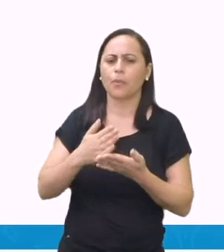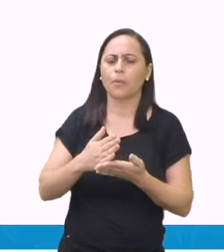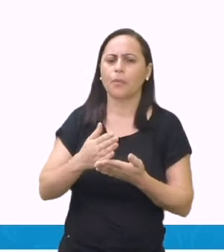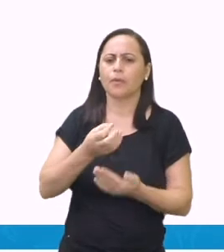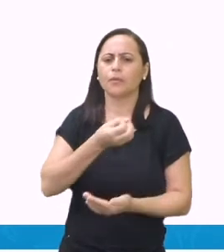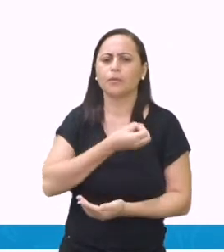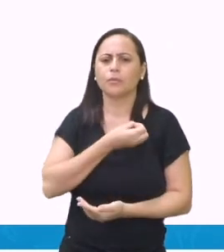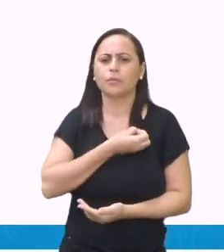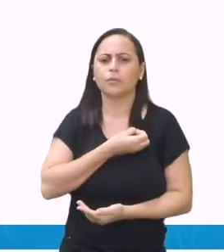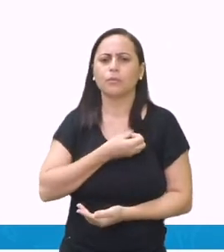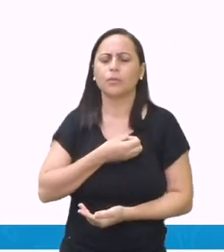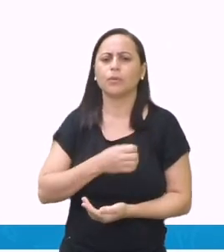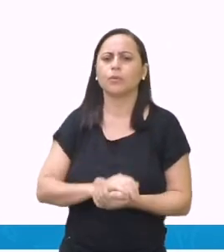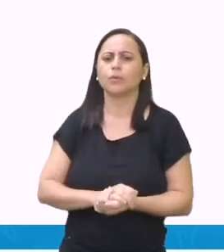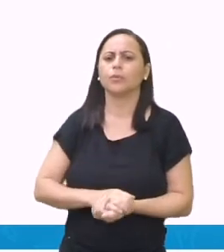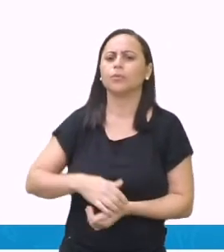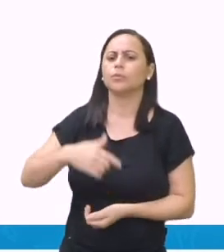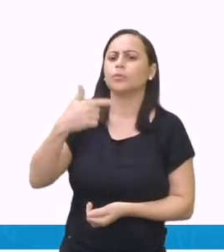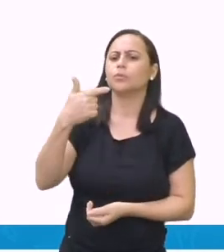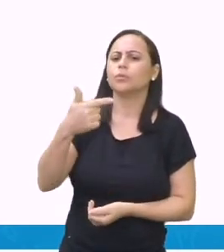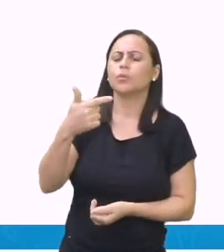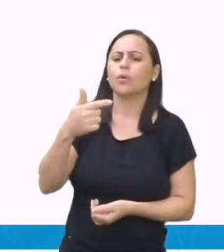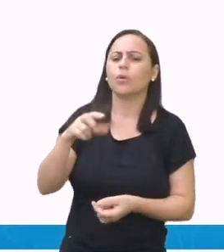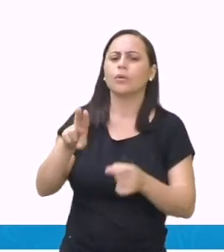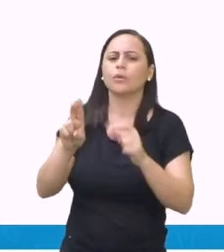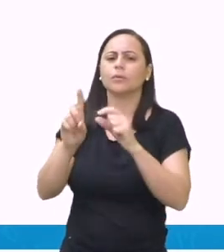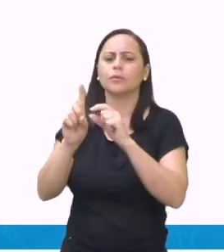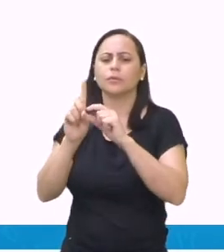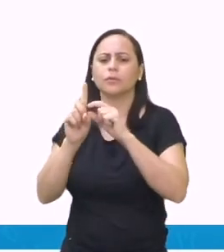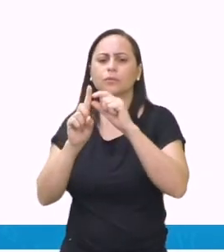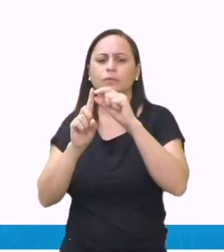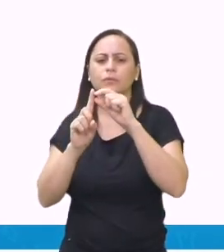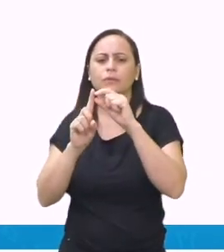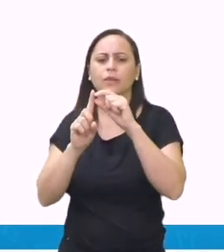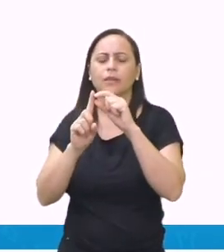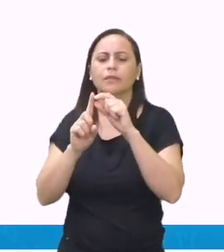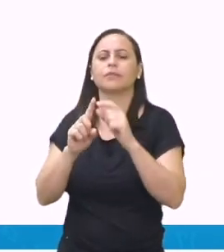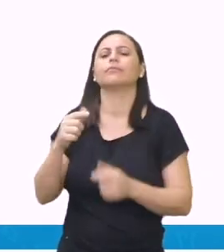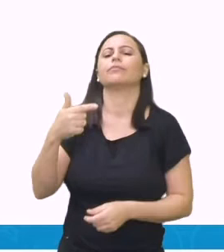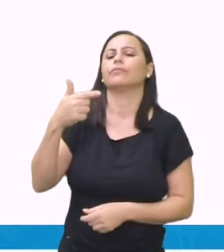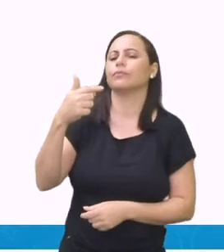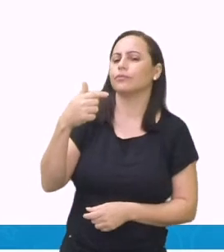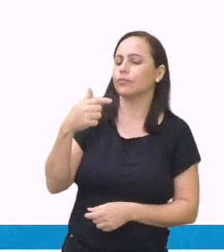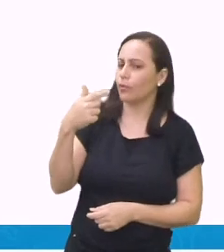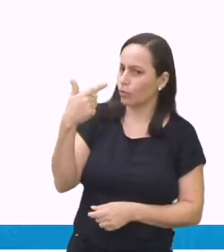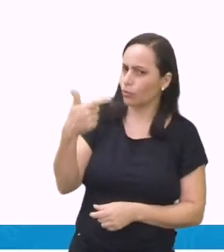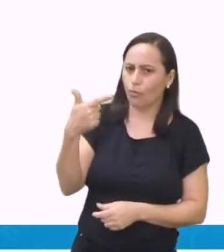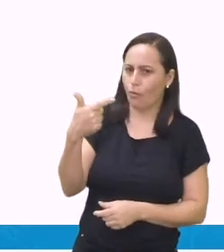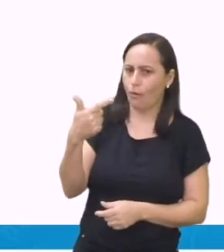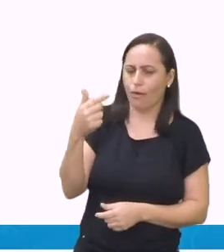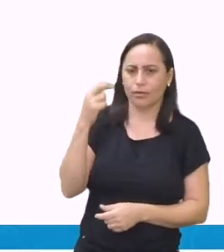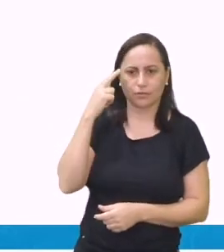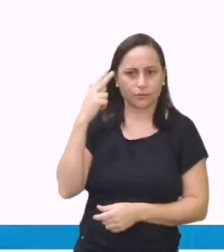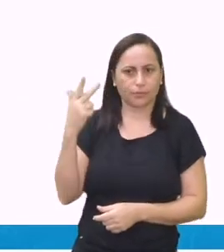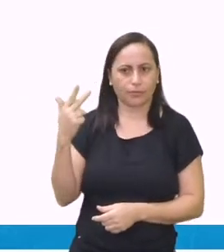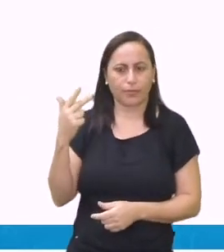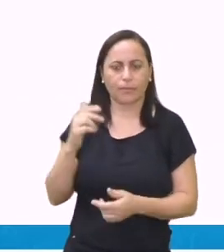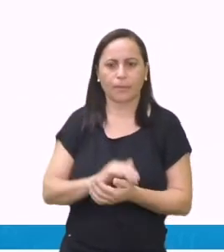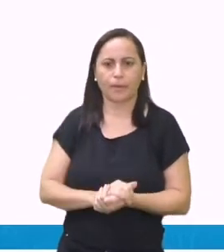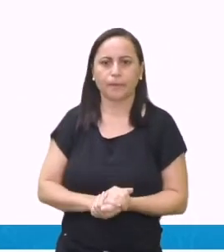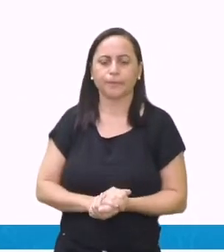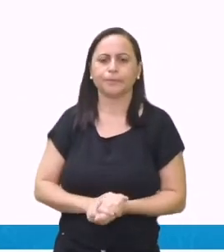a unidade, ó. O 2, professora, eu já sei que ele vale 2 na ordem das unidades.